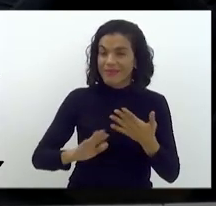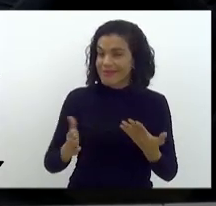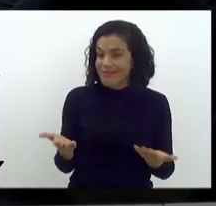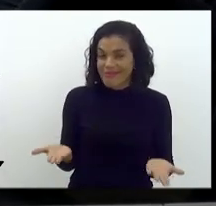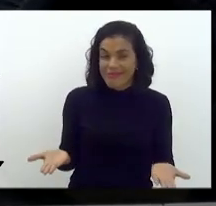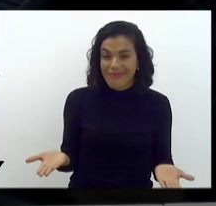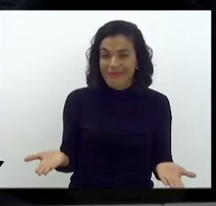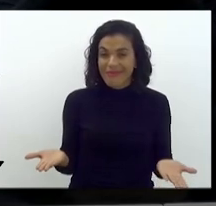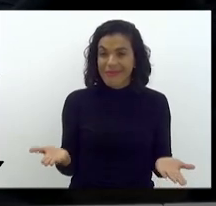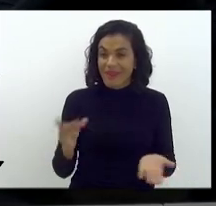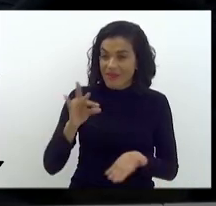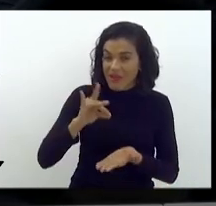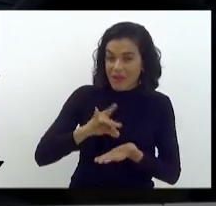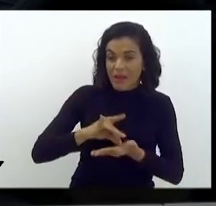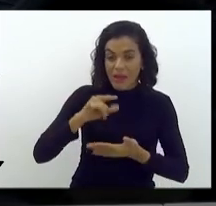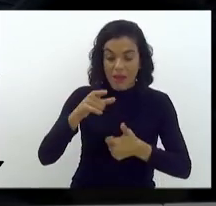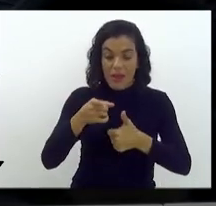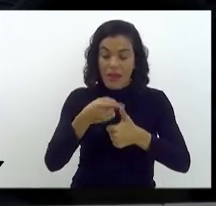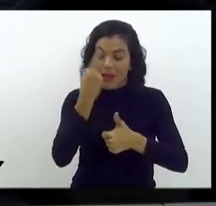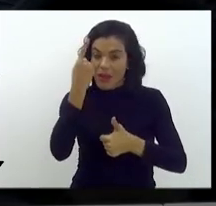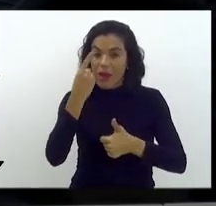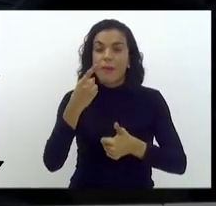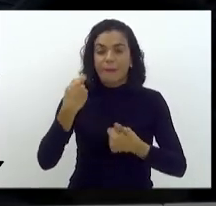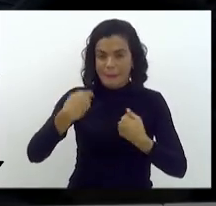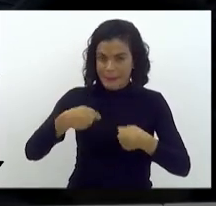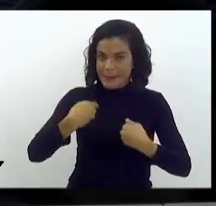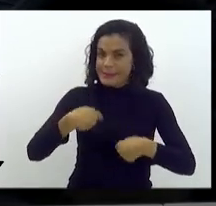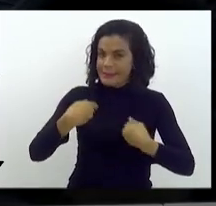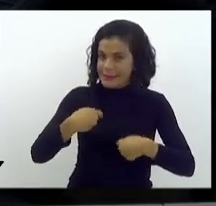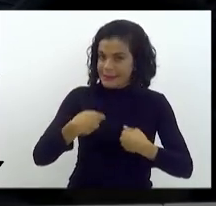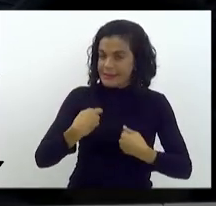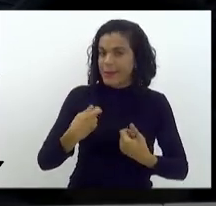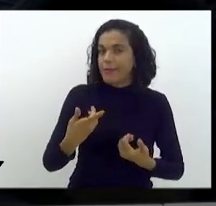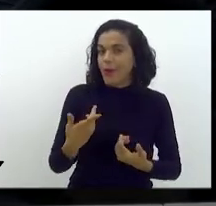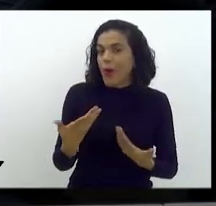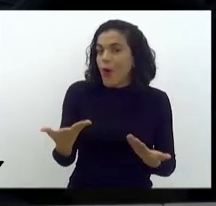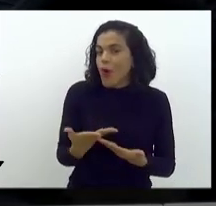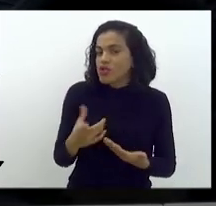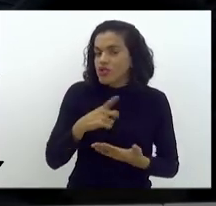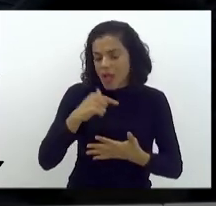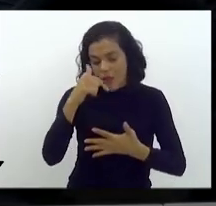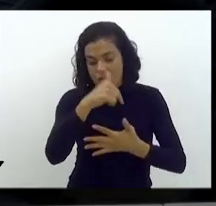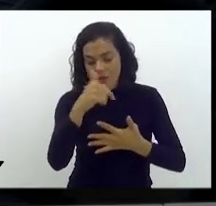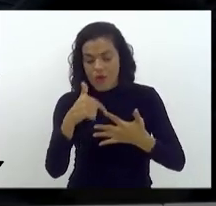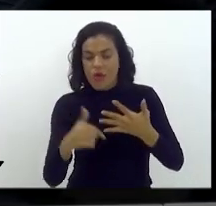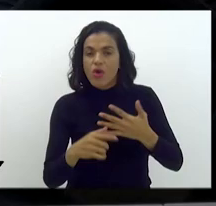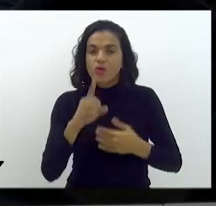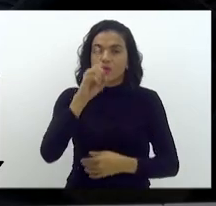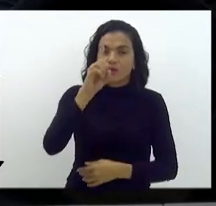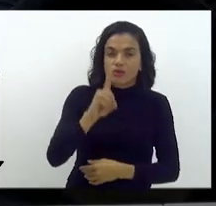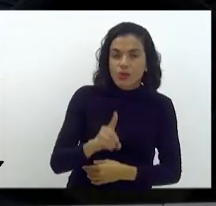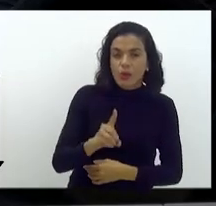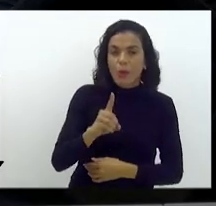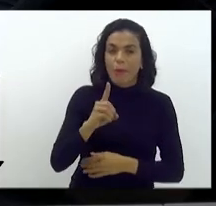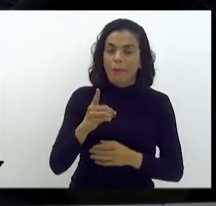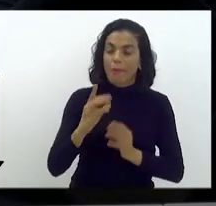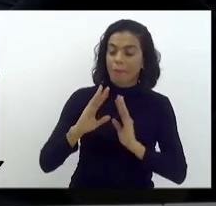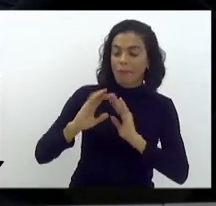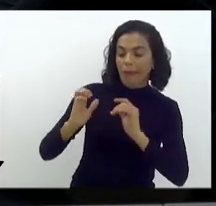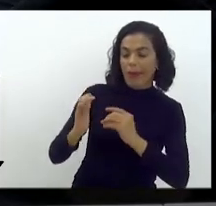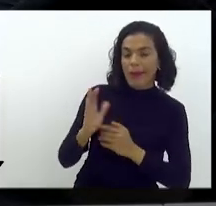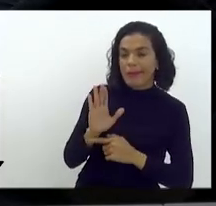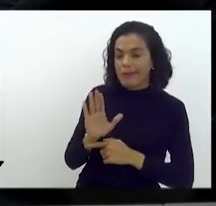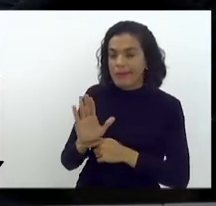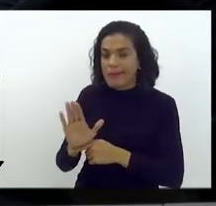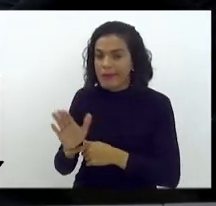na verdade mais de um ponto primeira que realmente precisa ter um eu tenho hoje caso pontuais então diretor ou alguém me pede uma ajuda e eu